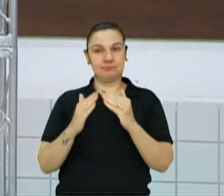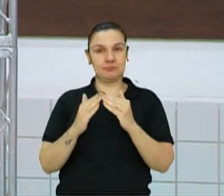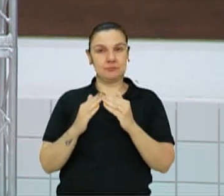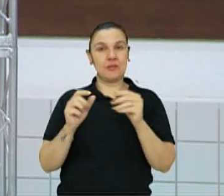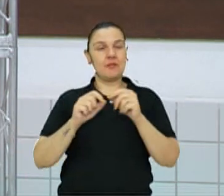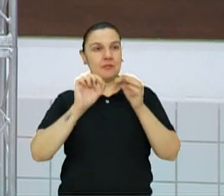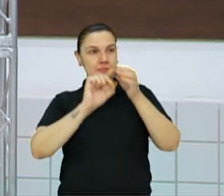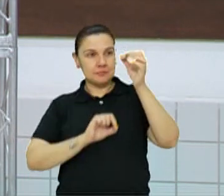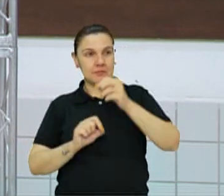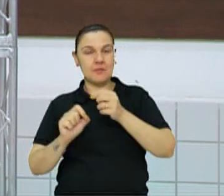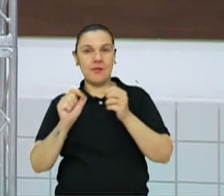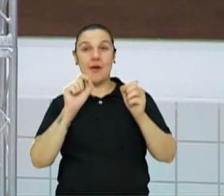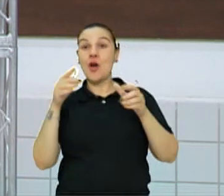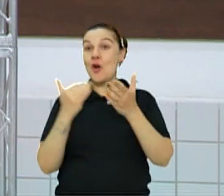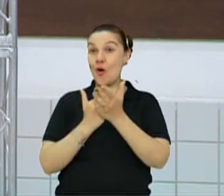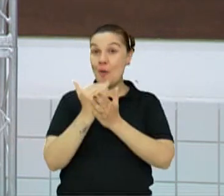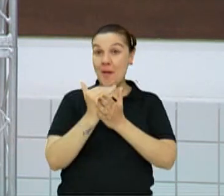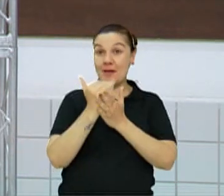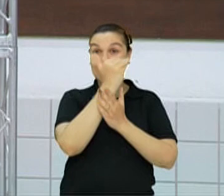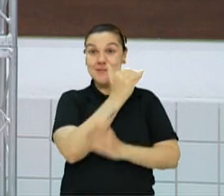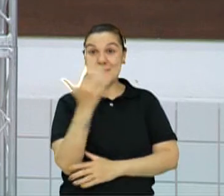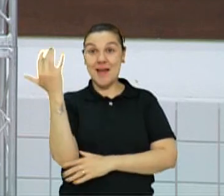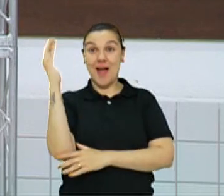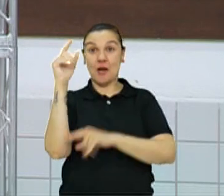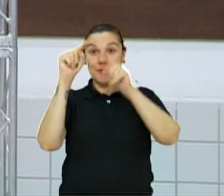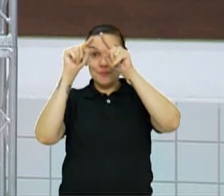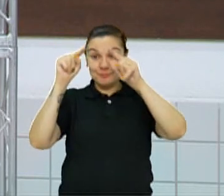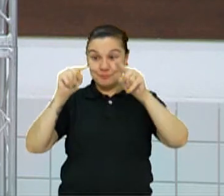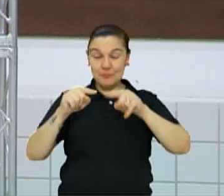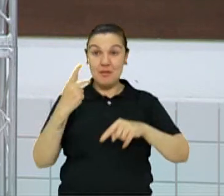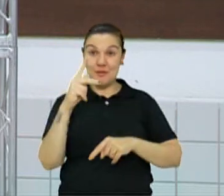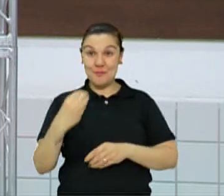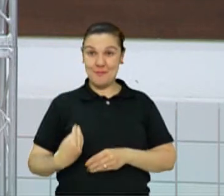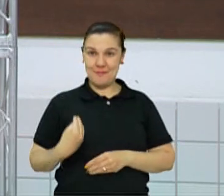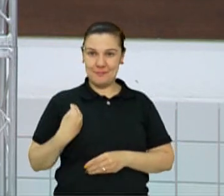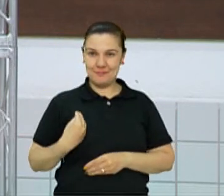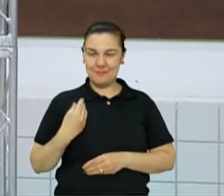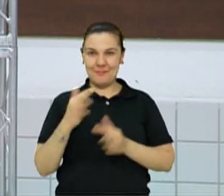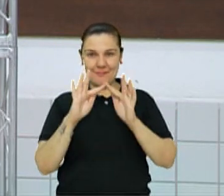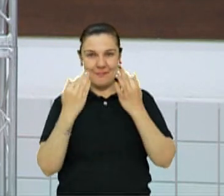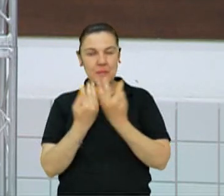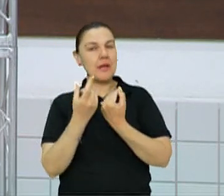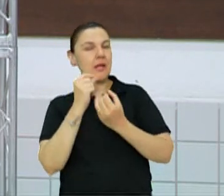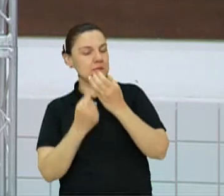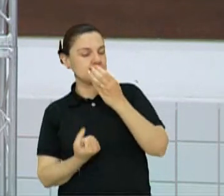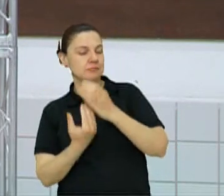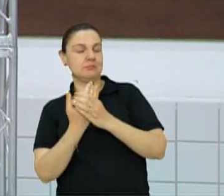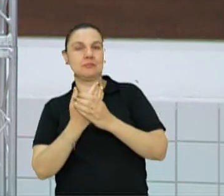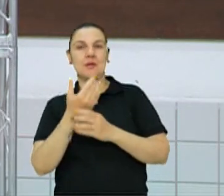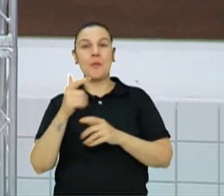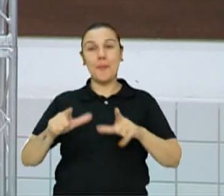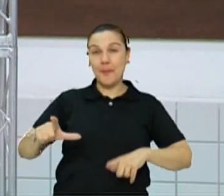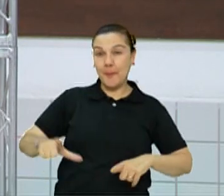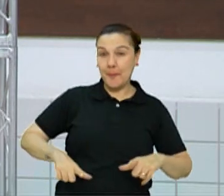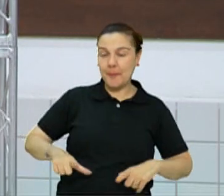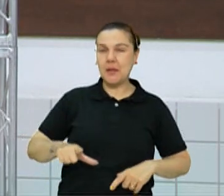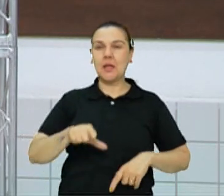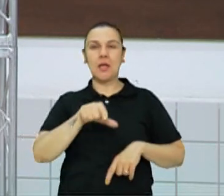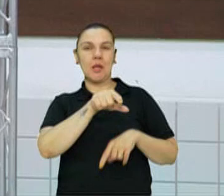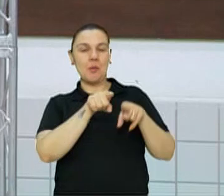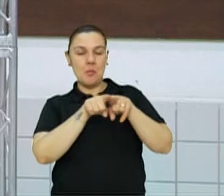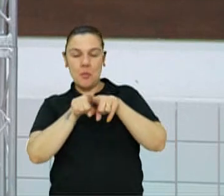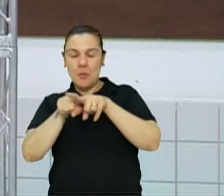os cladogramas. Comecem com a árvore genealógica da tua família, aqueles que deram origem a você, aos teus primos,